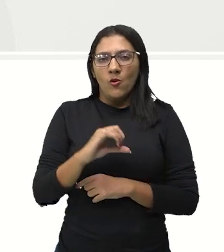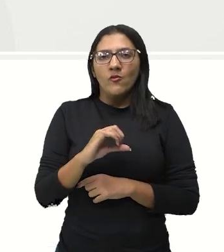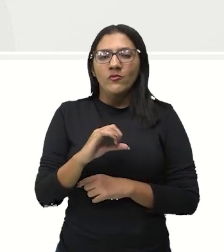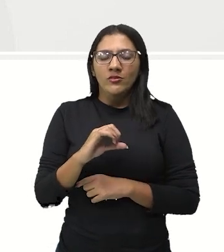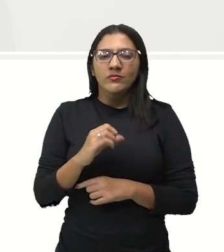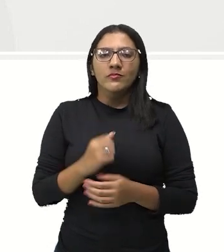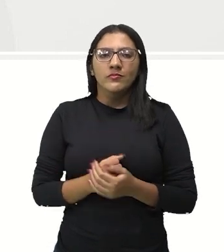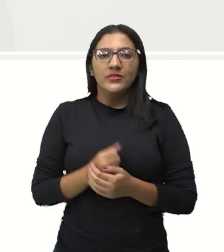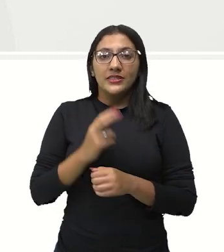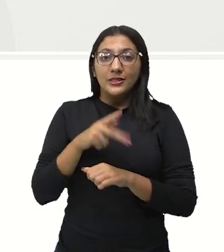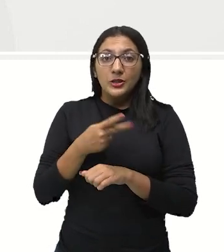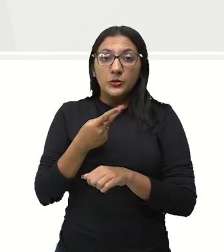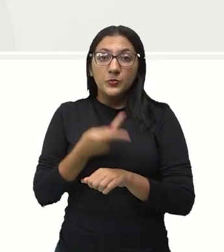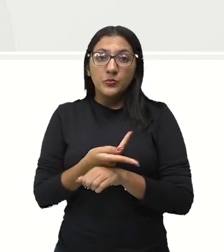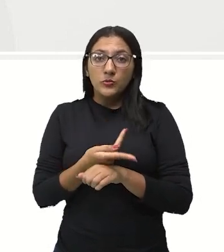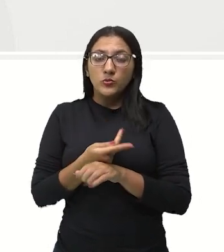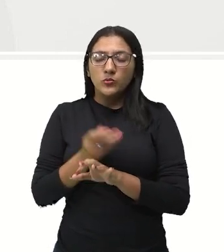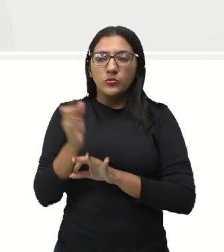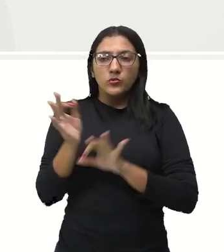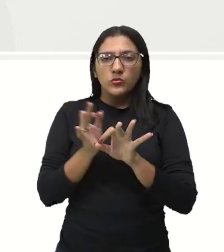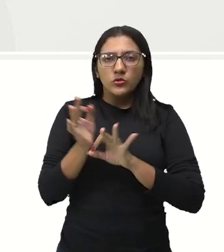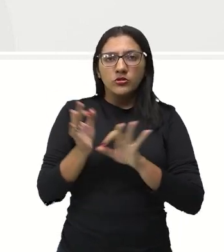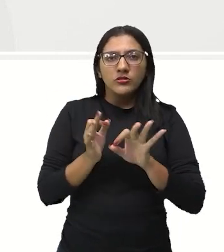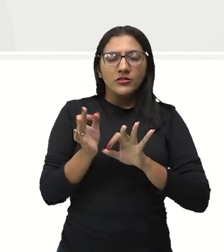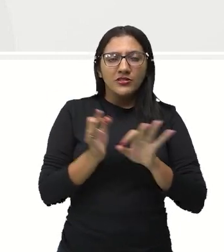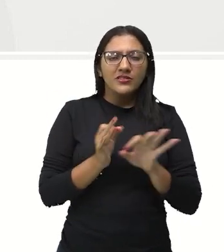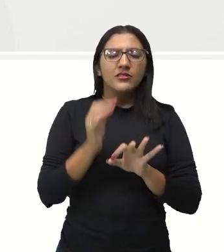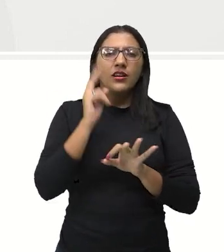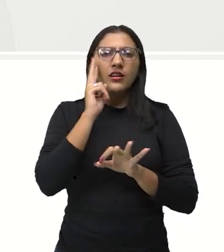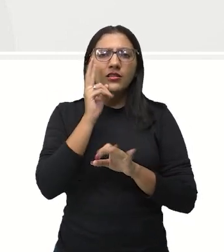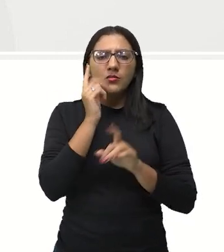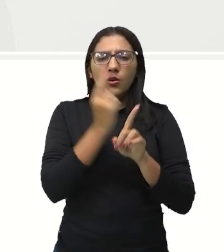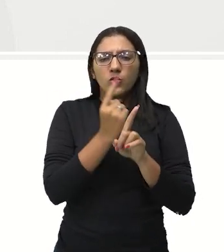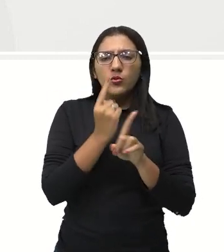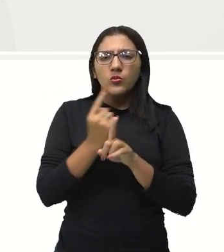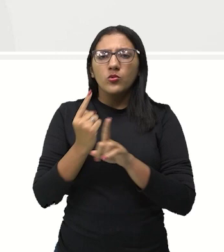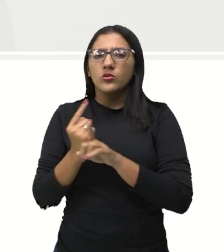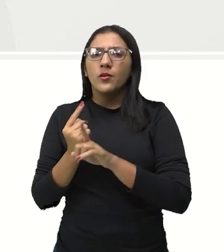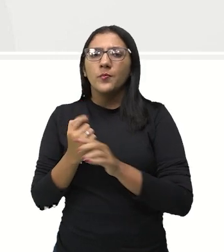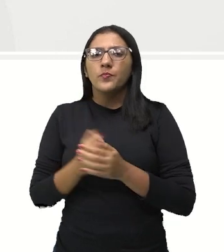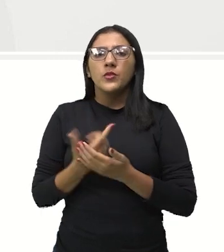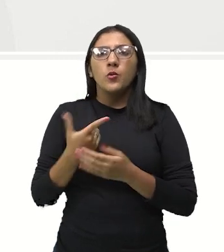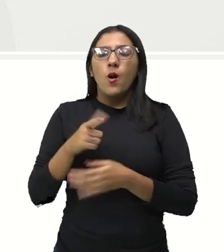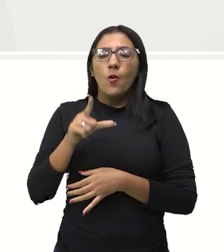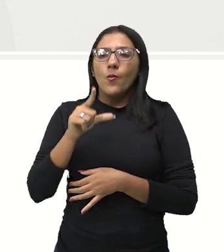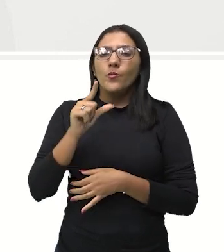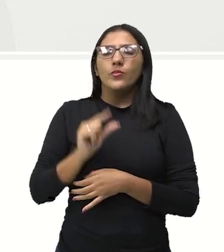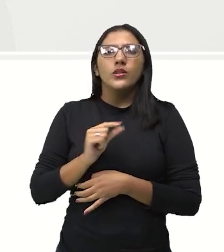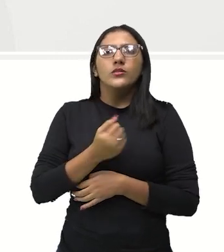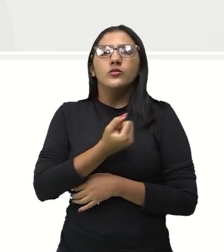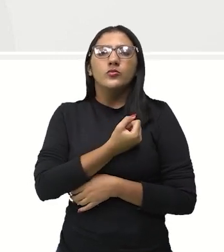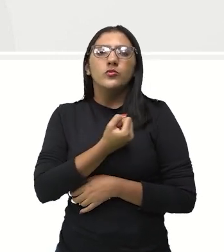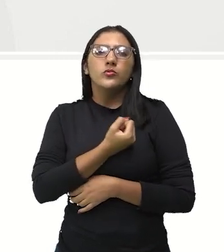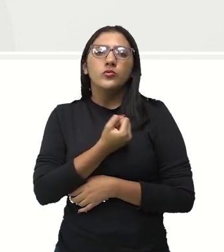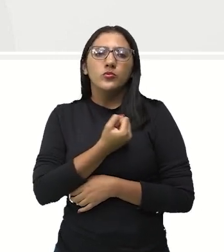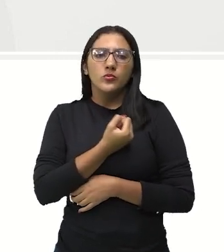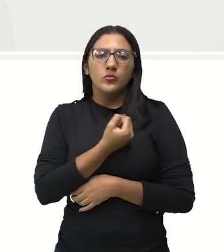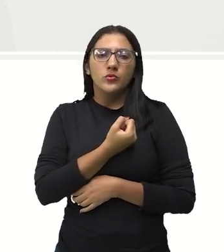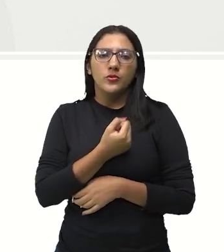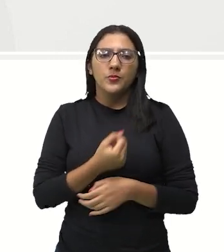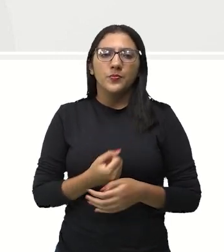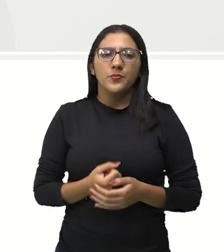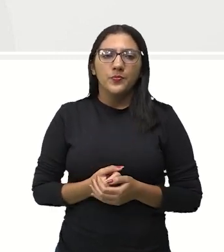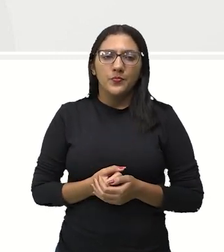identificar o valor que é comum entre os dois, tá legal? Então, vamos aplicar o conceito nessa questão de MMC